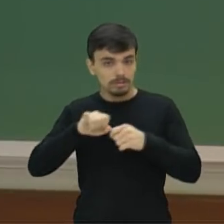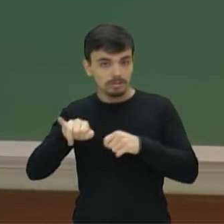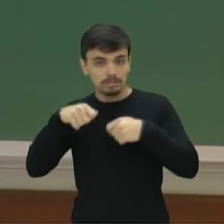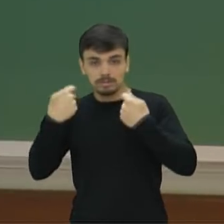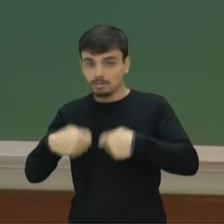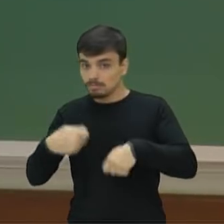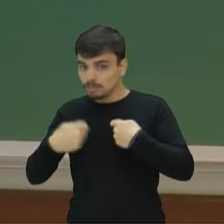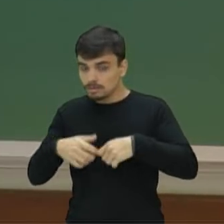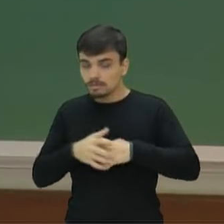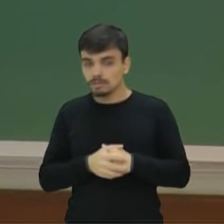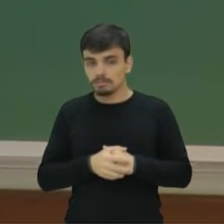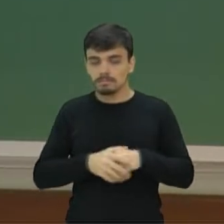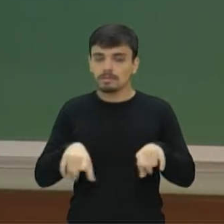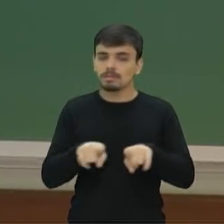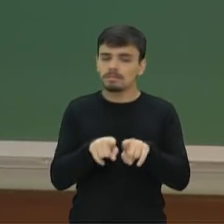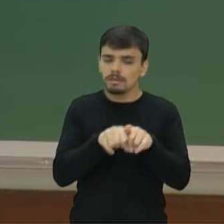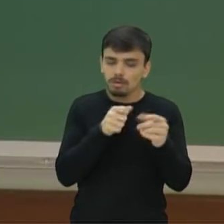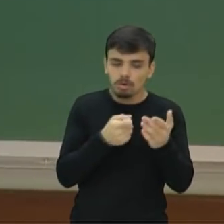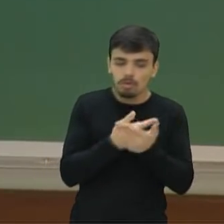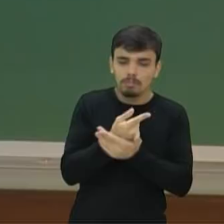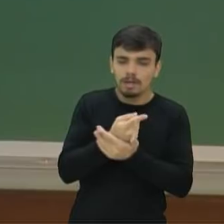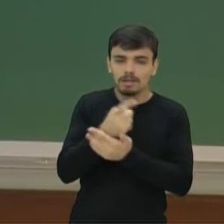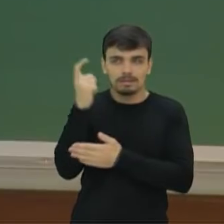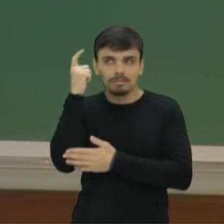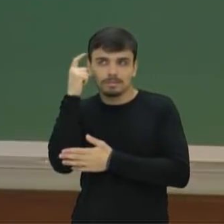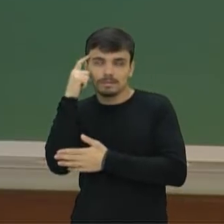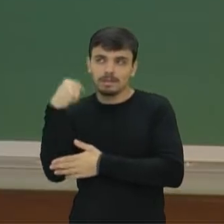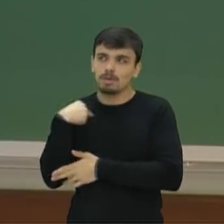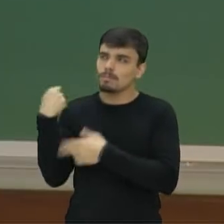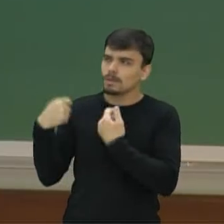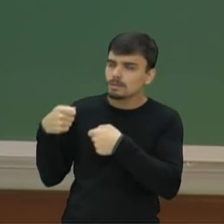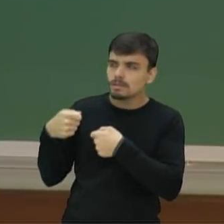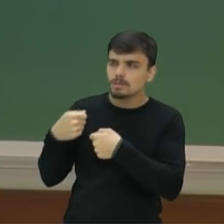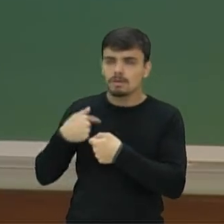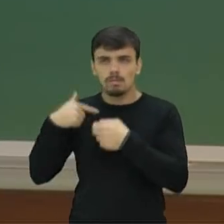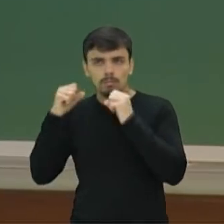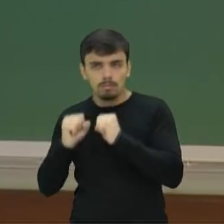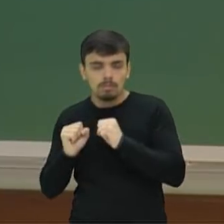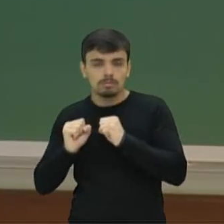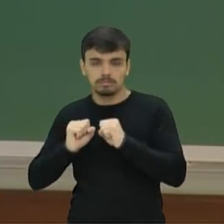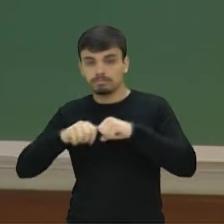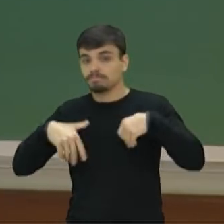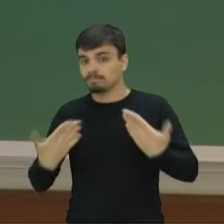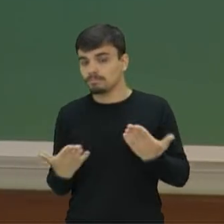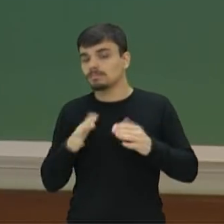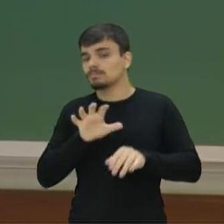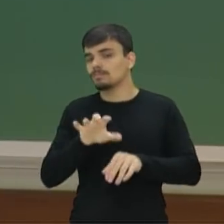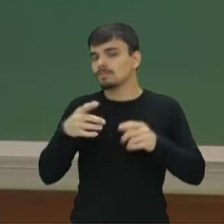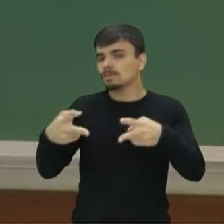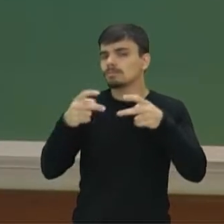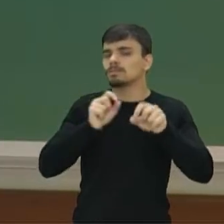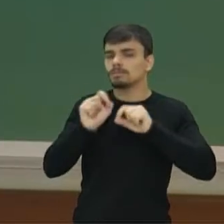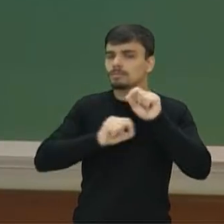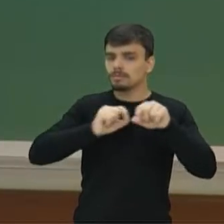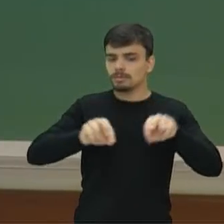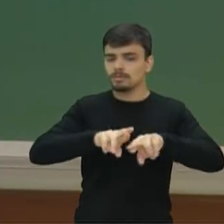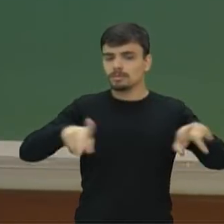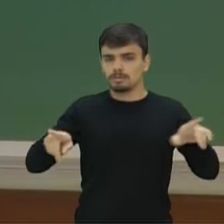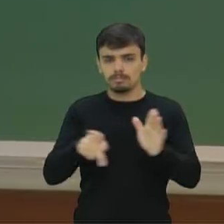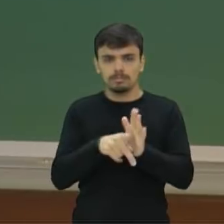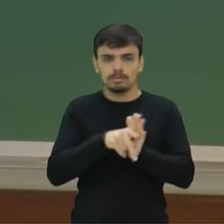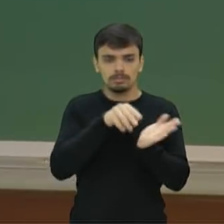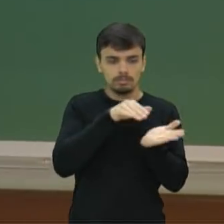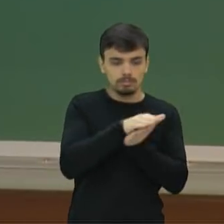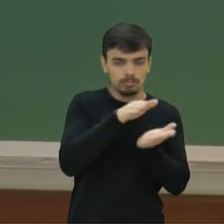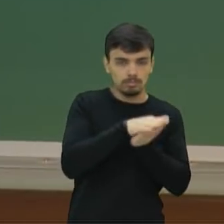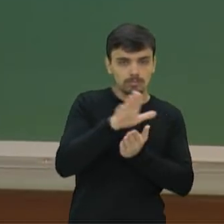sem muitas vezes pensar, eu preciso, eu posso. Então, aí a gente percebe já a diferença entre